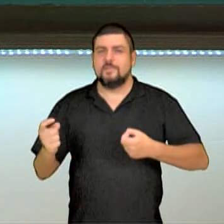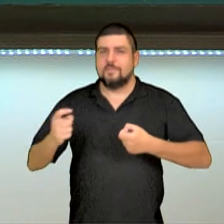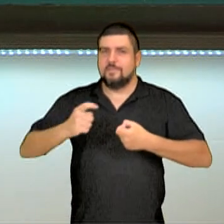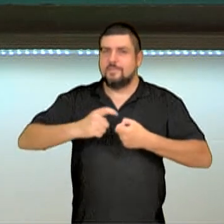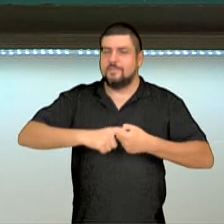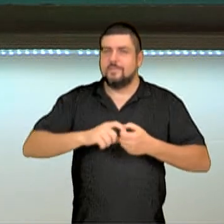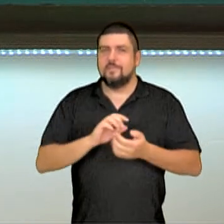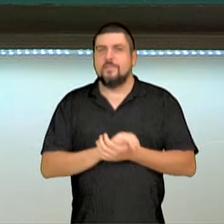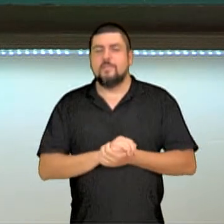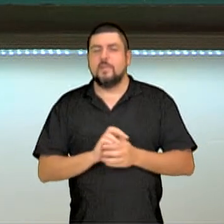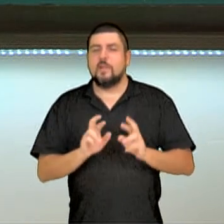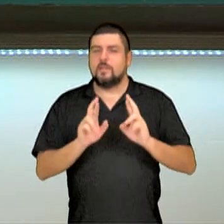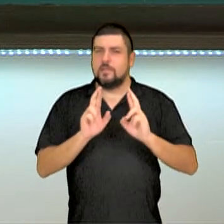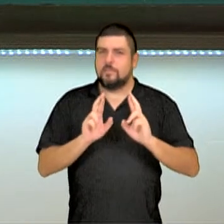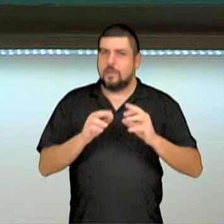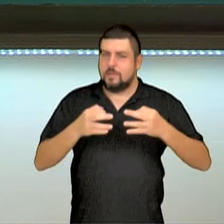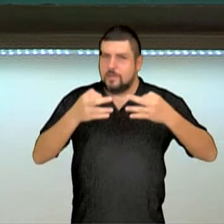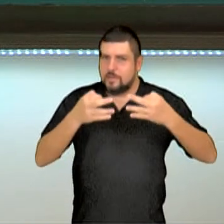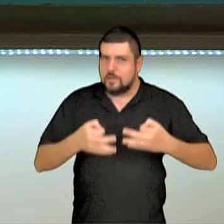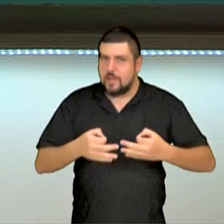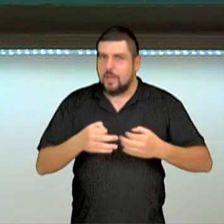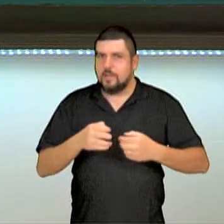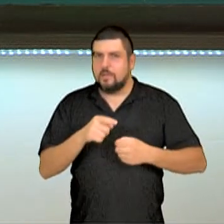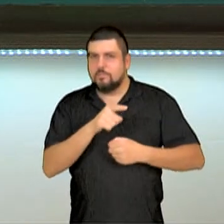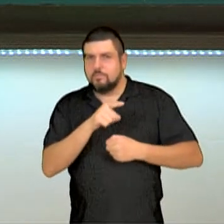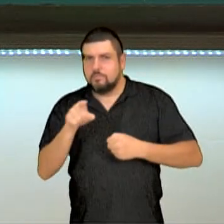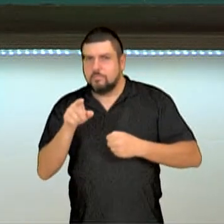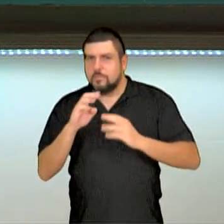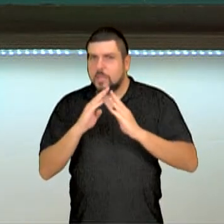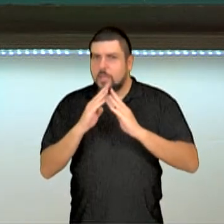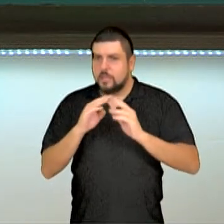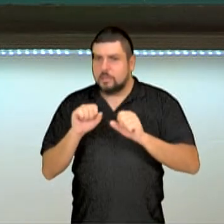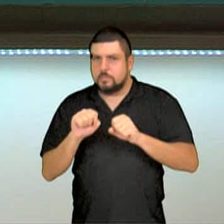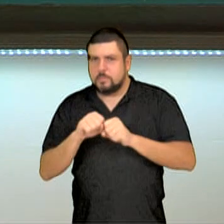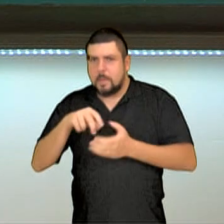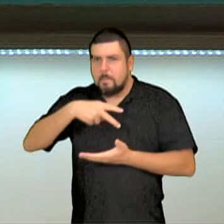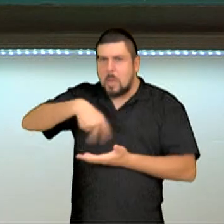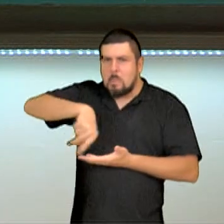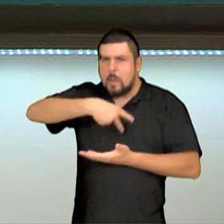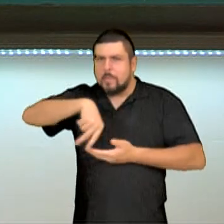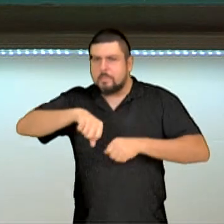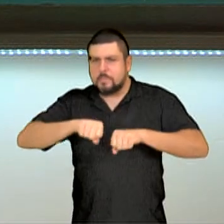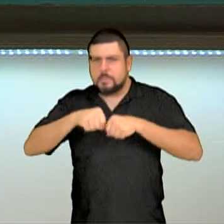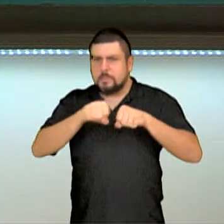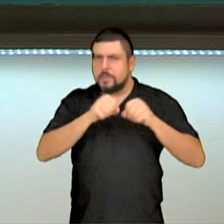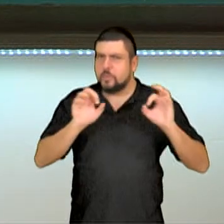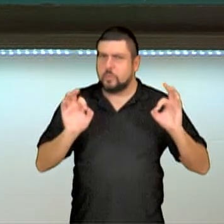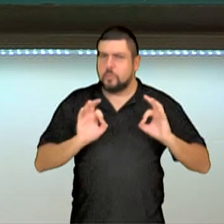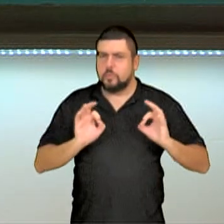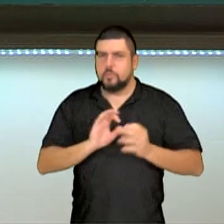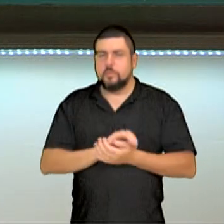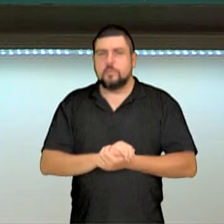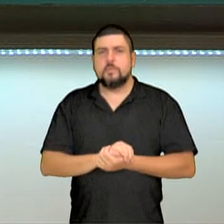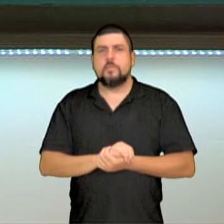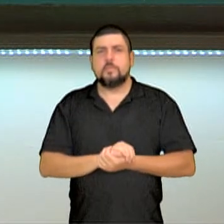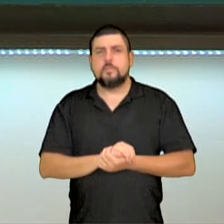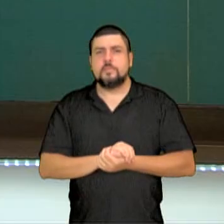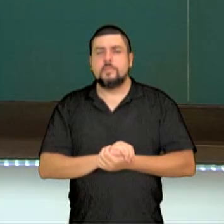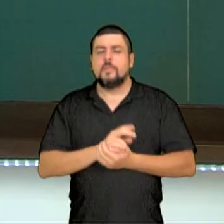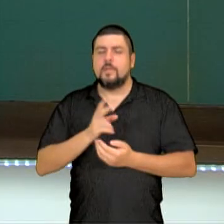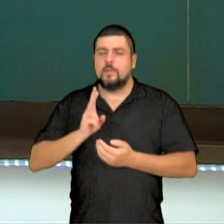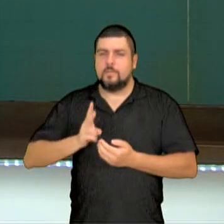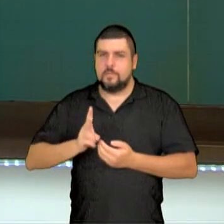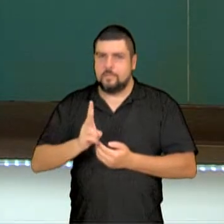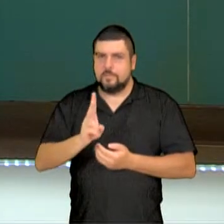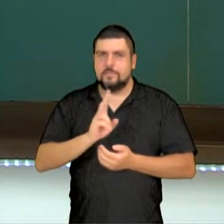retornamos, espero que tenha dado tudo certo, não tenham quebrado nada na casa de vocês, né? Com muito cuidado. E a gente vai dar